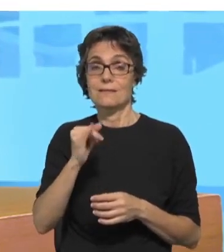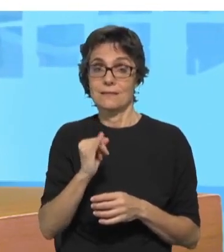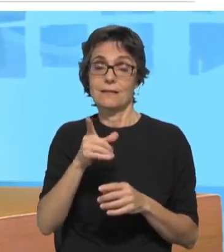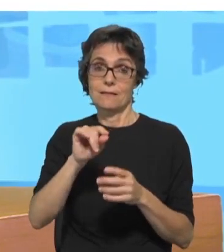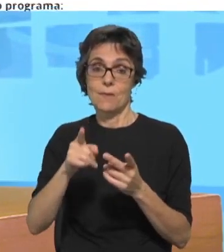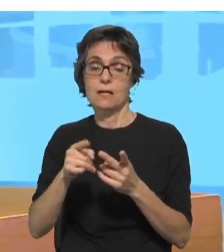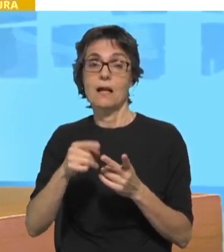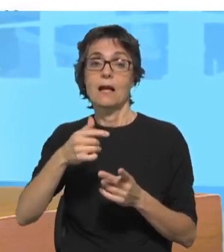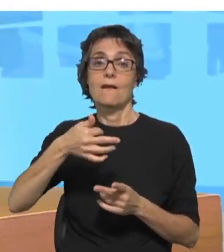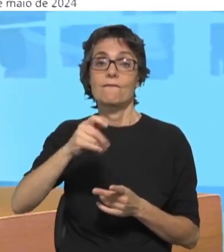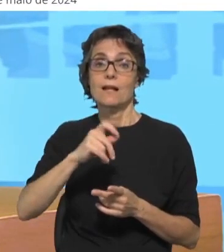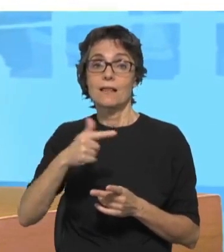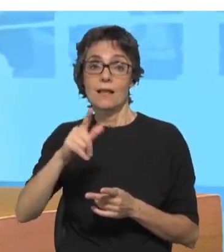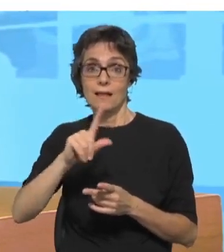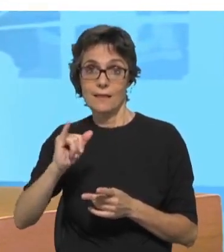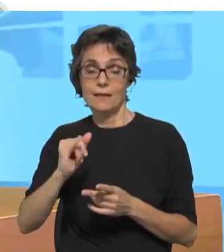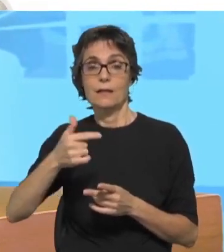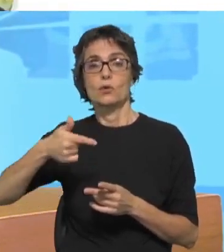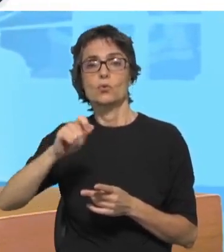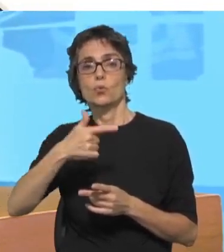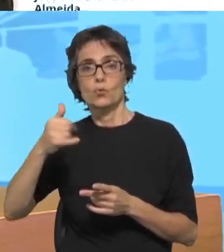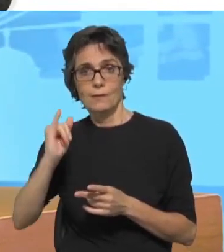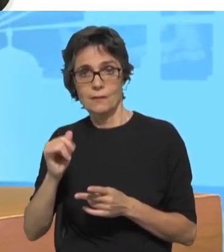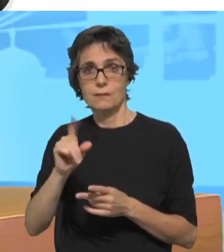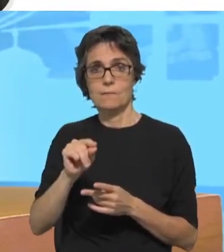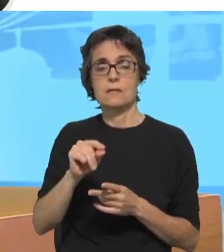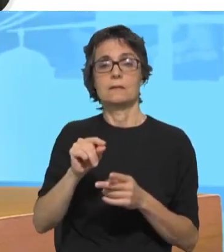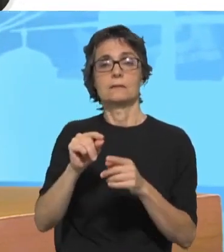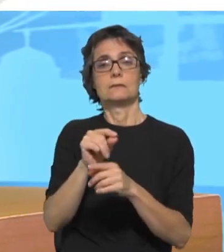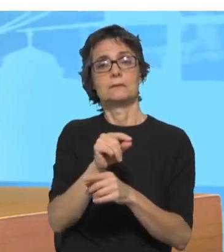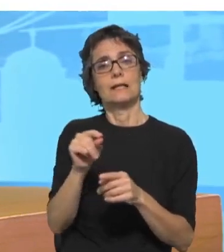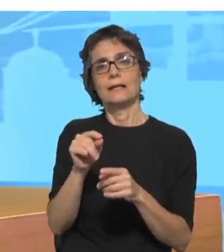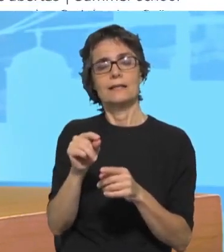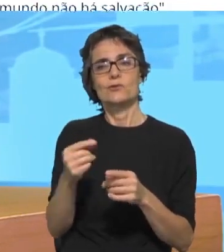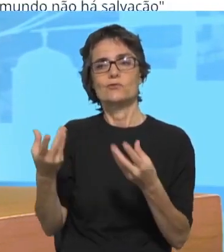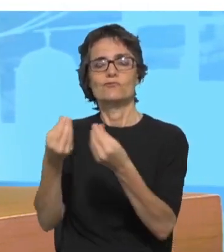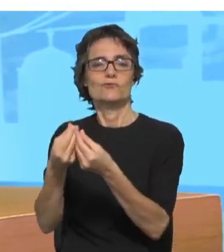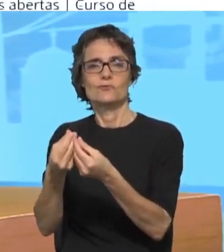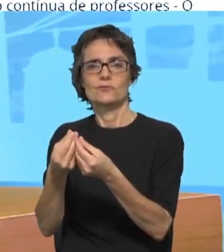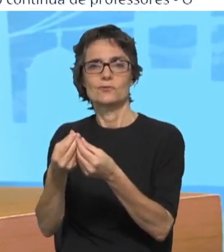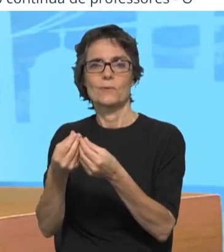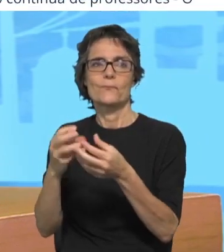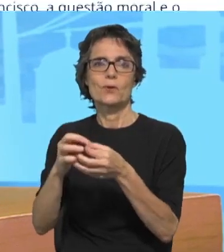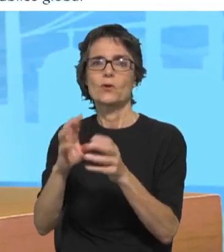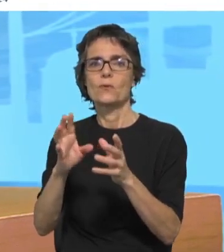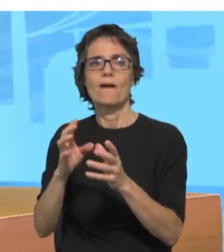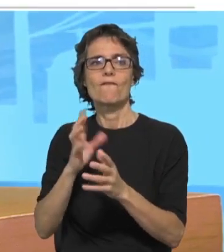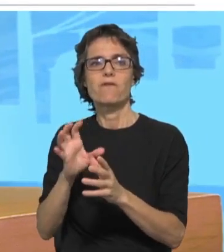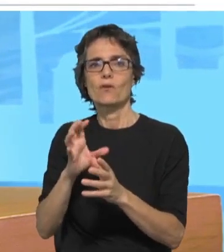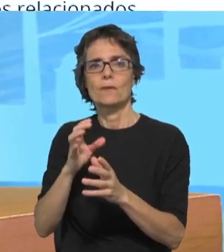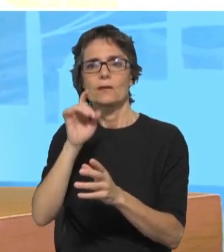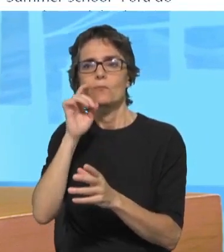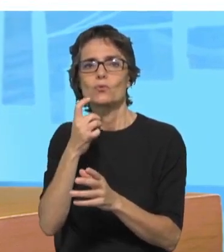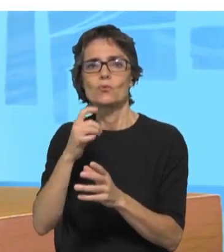esta característica fundamental deste discurso, que é de facto encontrar no mundo, na história, o lugar